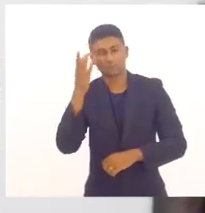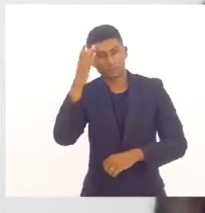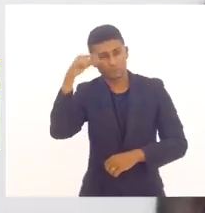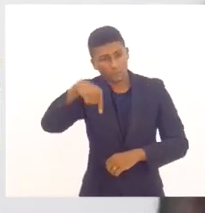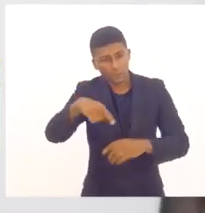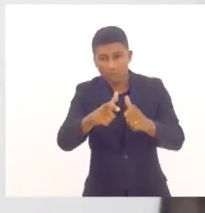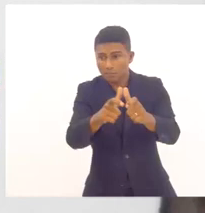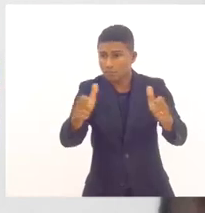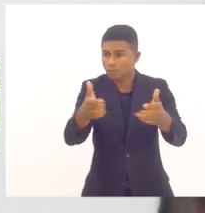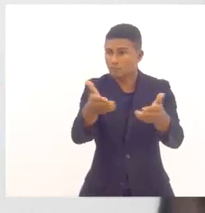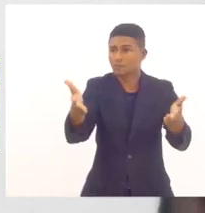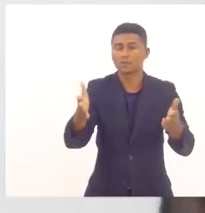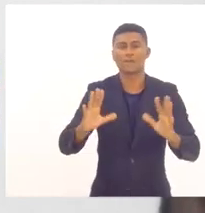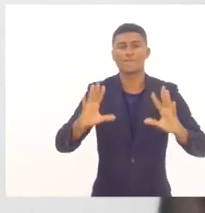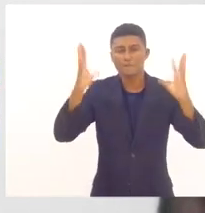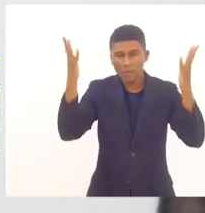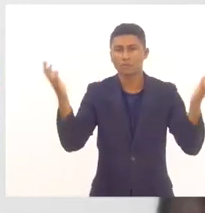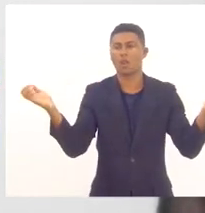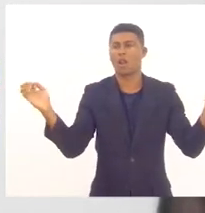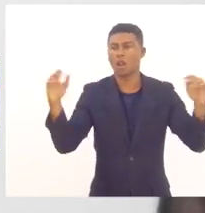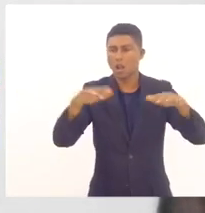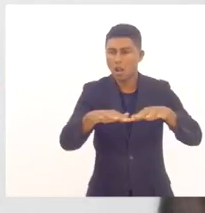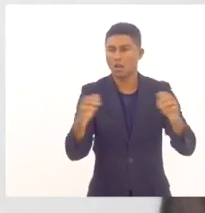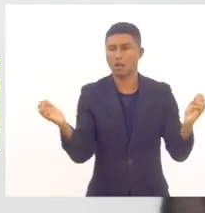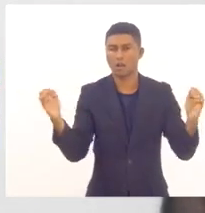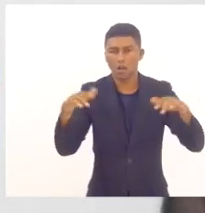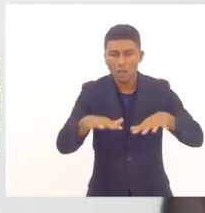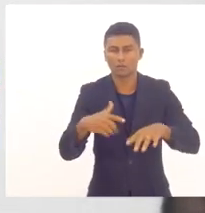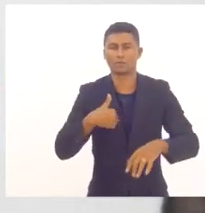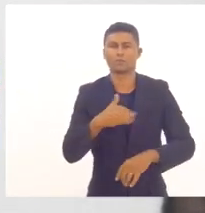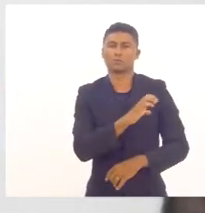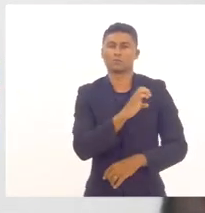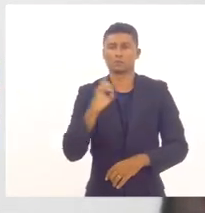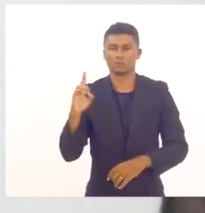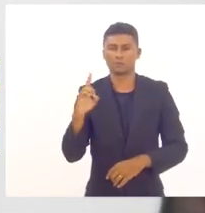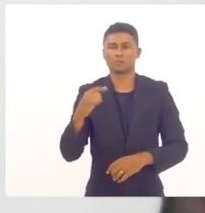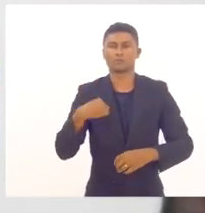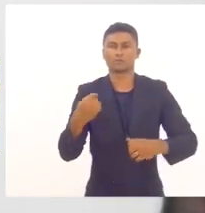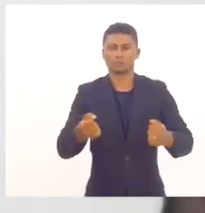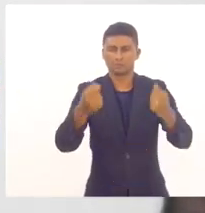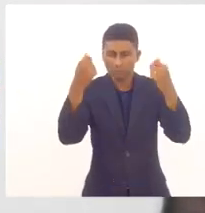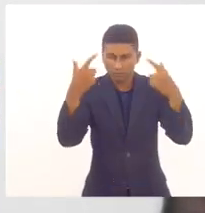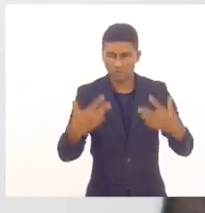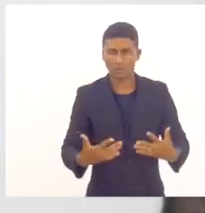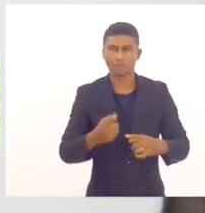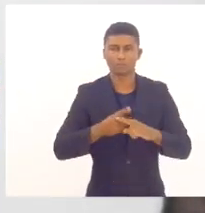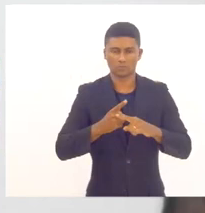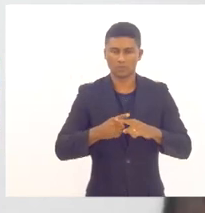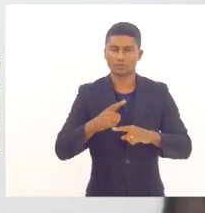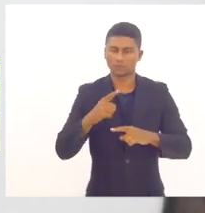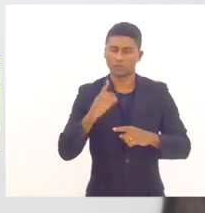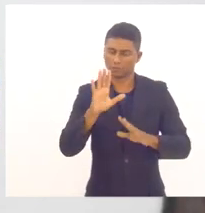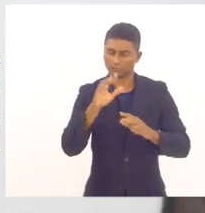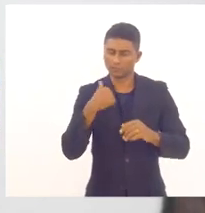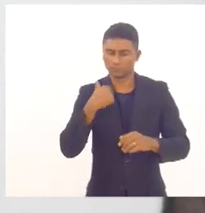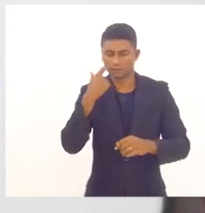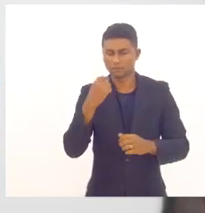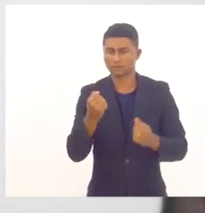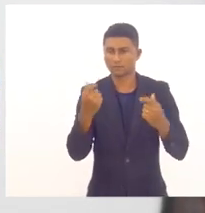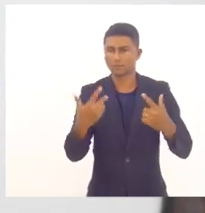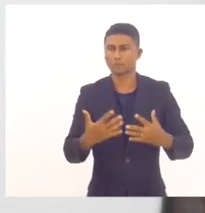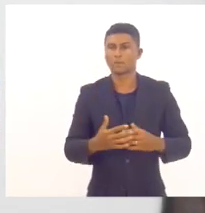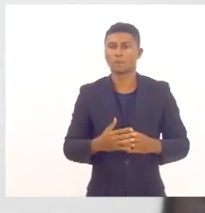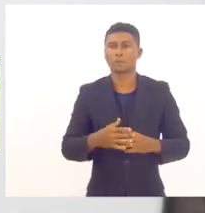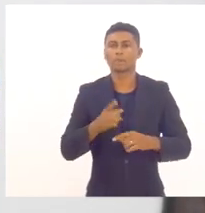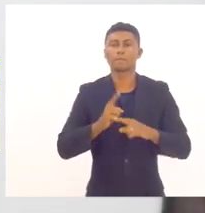aqui, participavam do evento. E eu coordenava. Eu estou dando um rampassã que eu vou chegar onde eu quero. E às vezes as